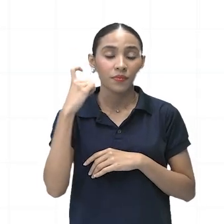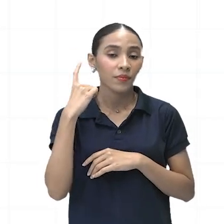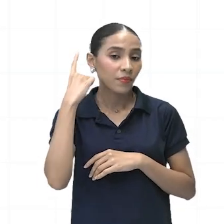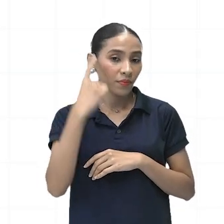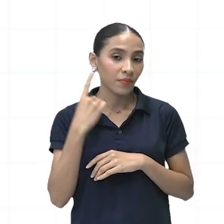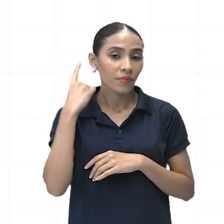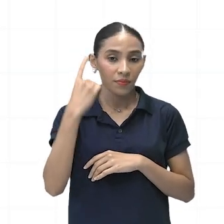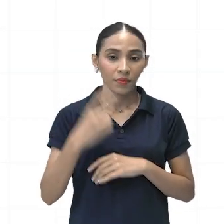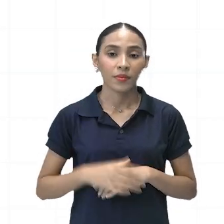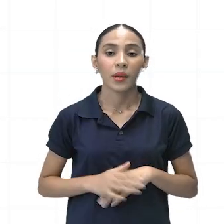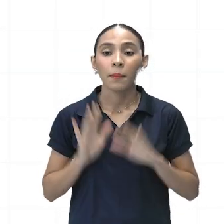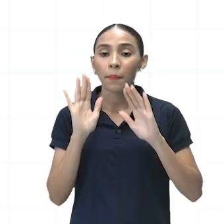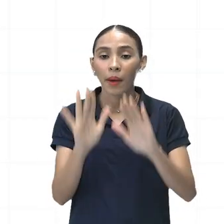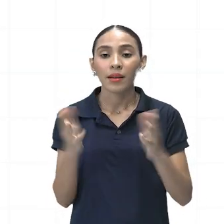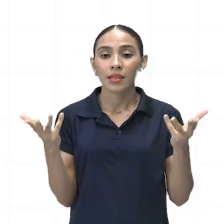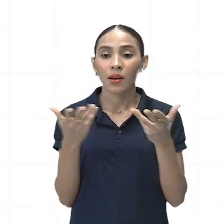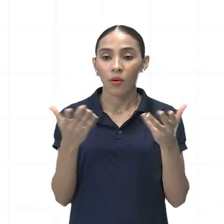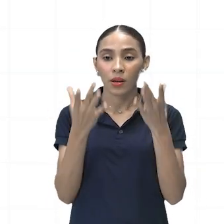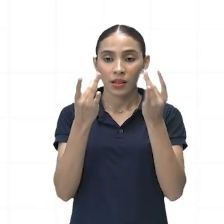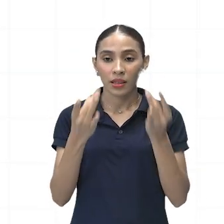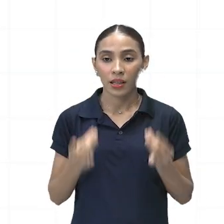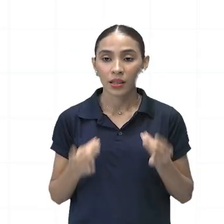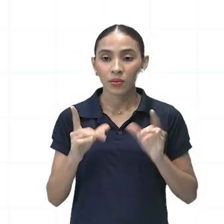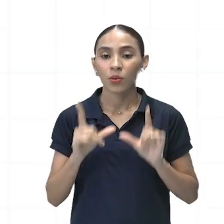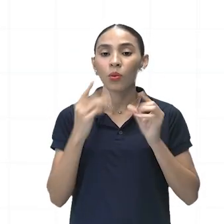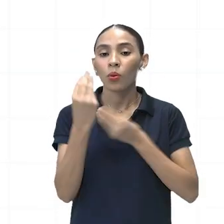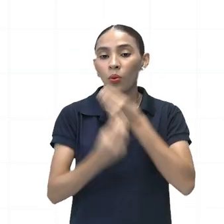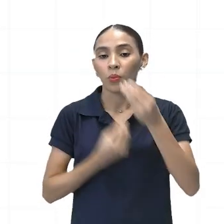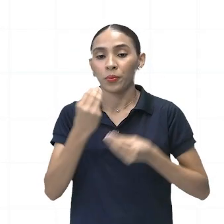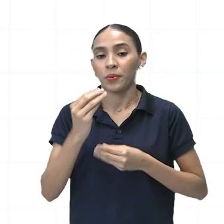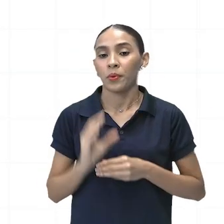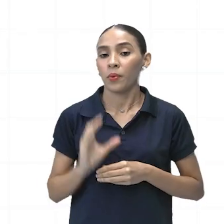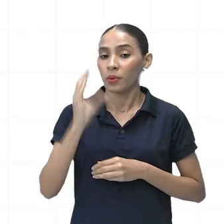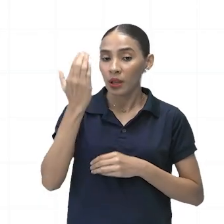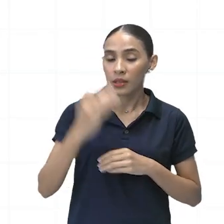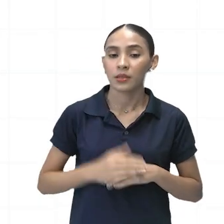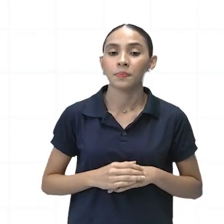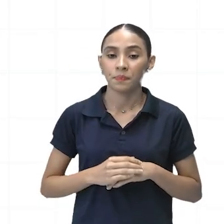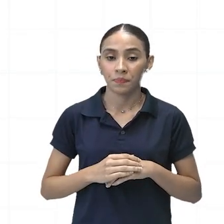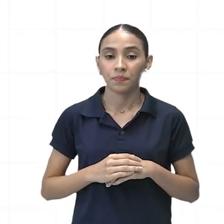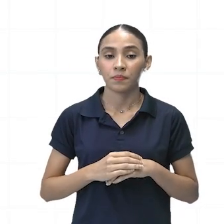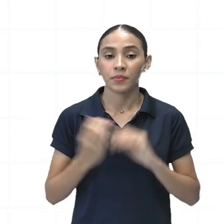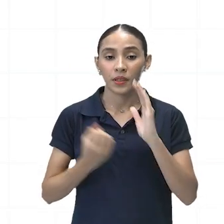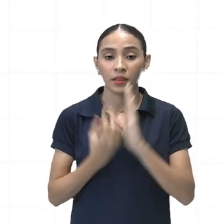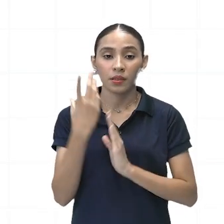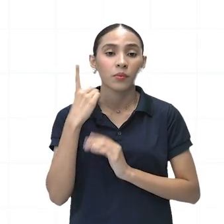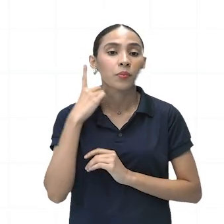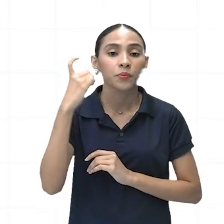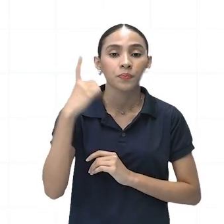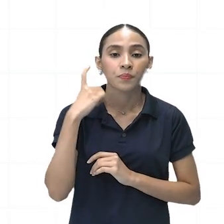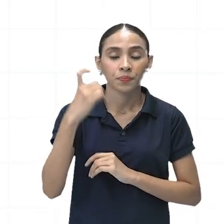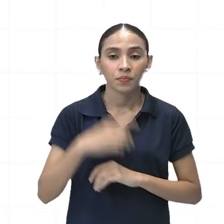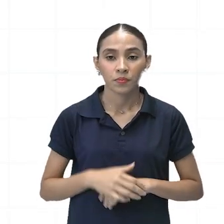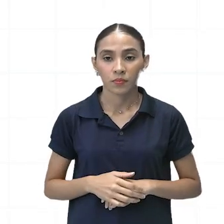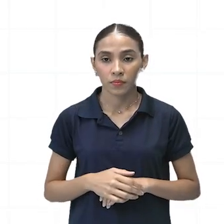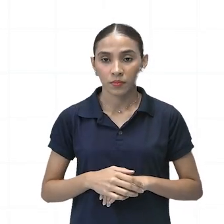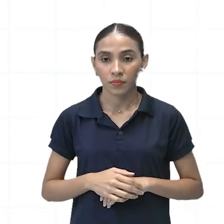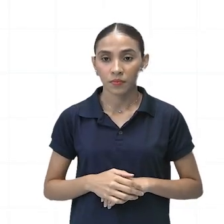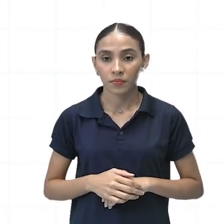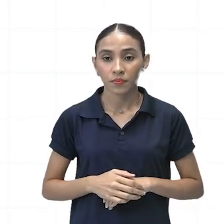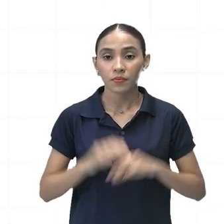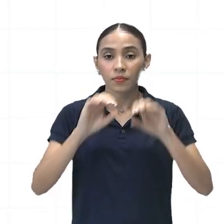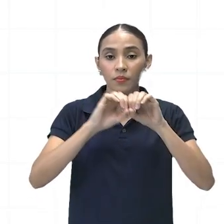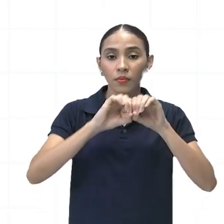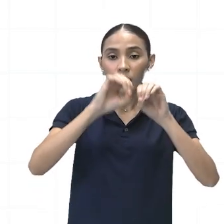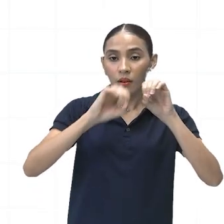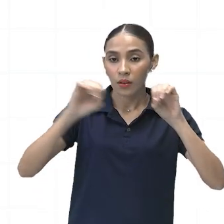é gerada. Mas vamos olhar mais detalhadamente como funciona, então, essa formação do som. Vejam só. Então, as